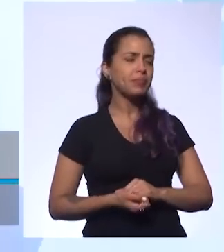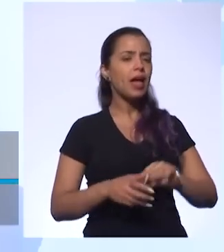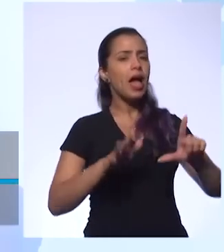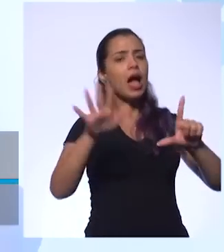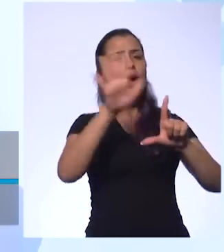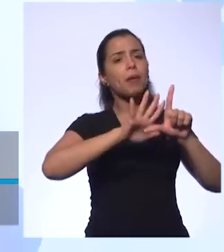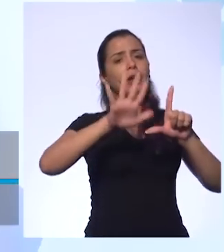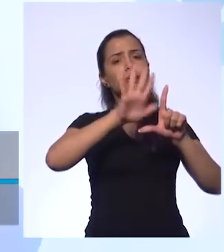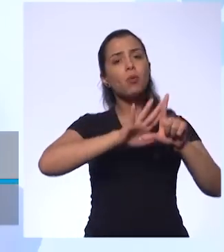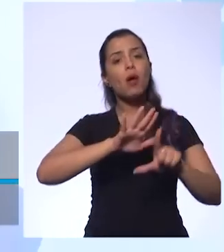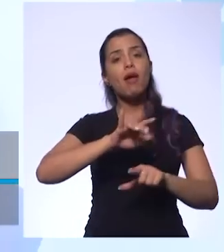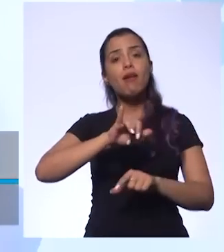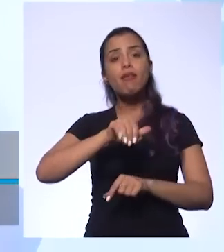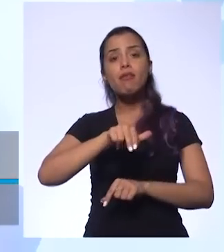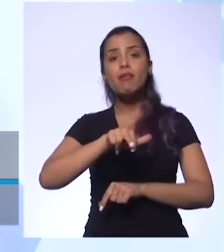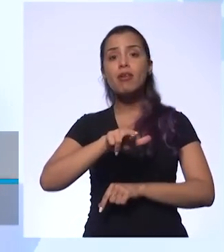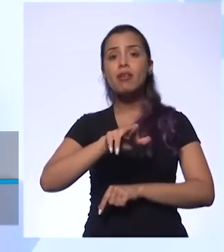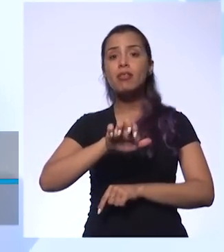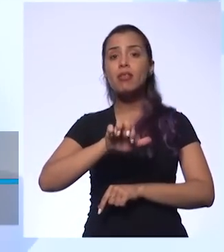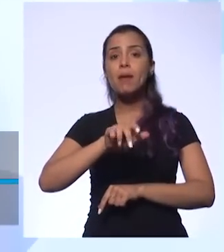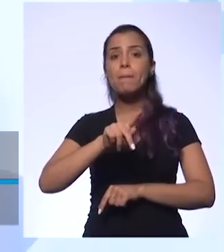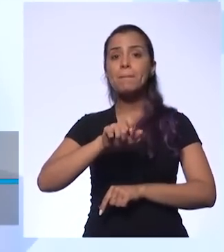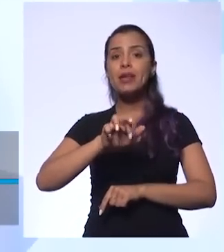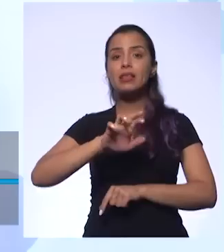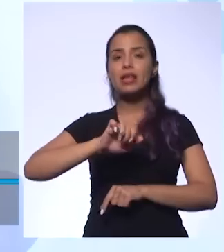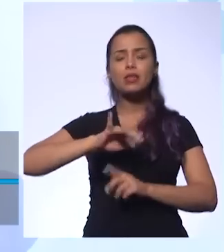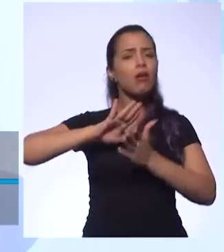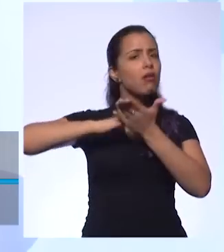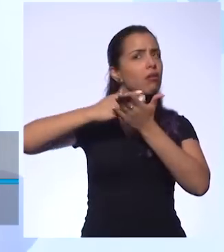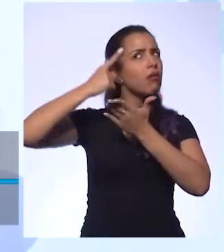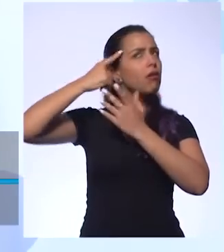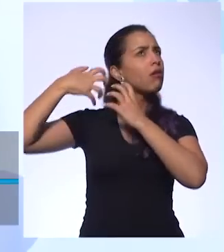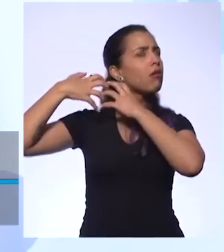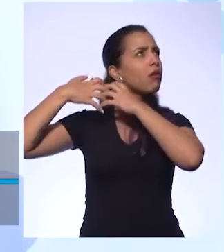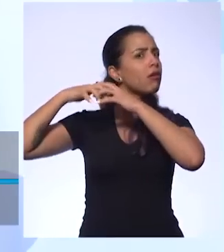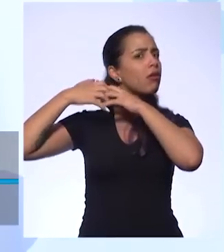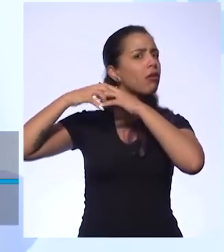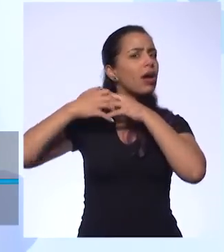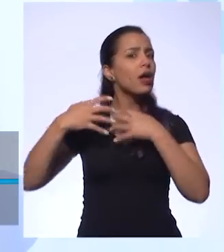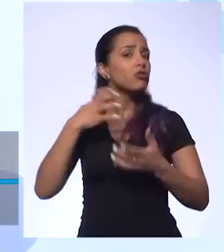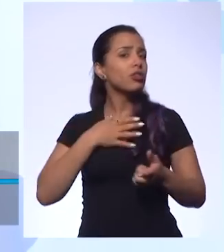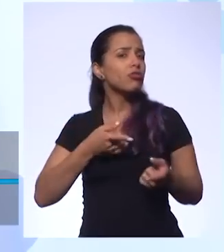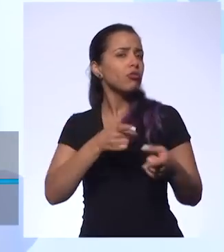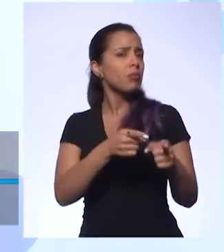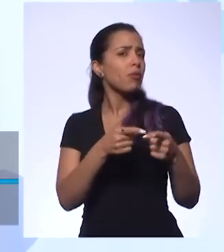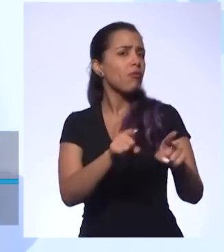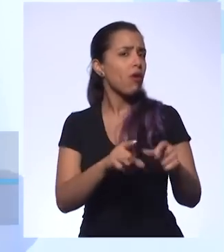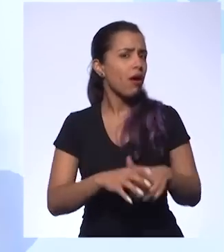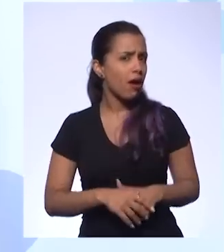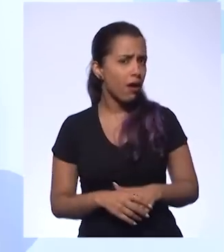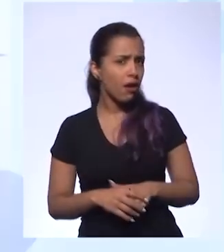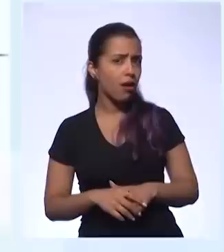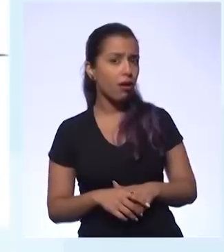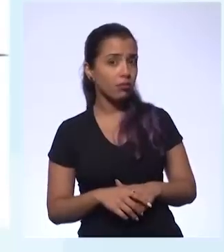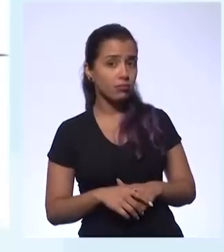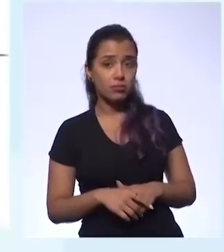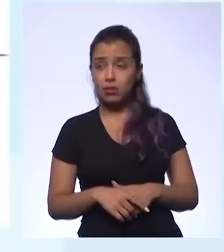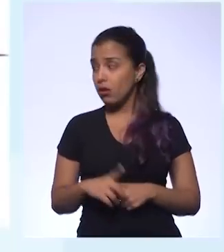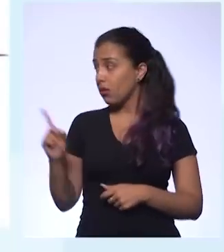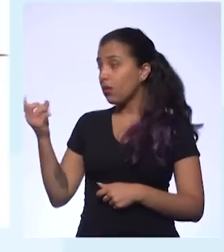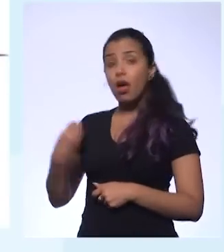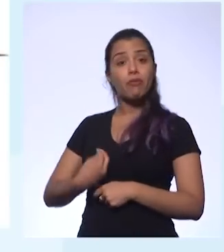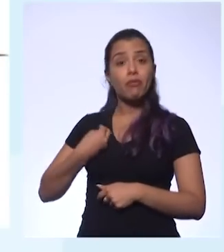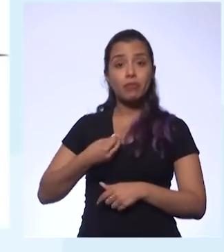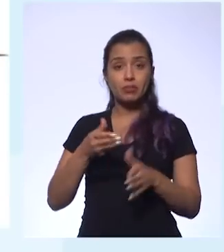de interpretação. Isso. Como eu quero provocá-los e irritá-los, tá garantindo sim, gente. Olha, tá garantindo a